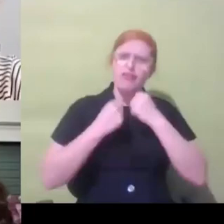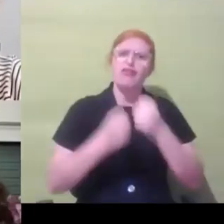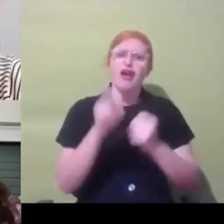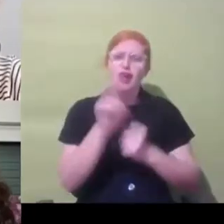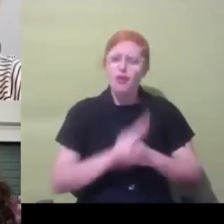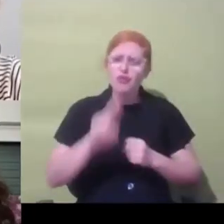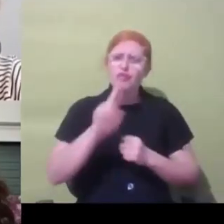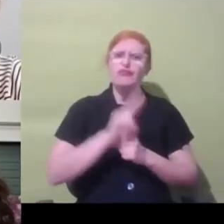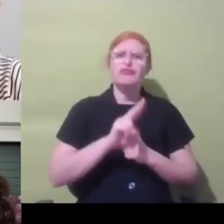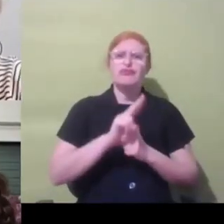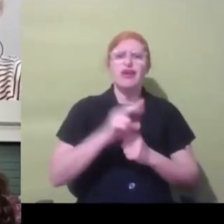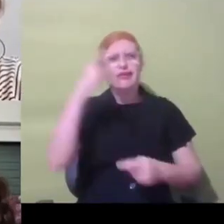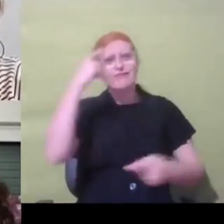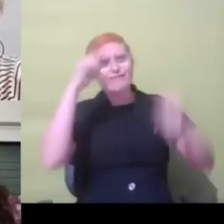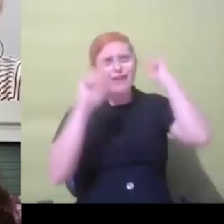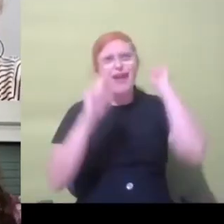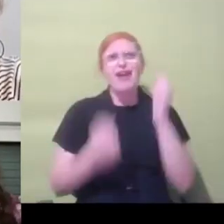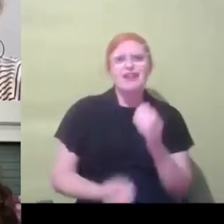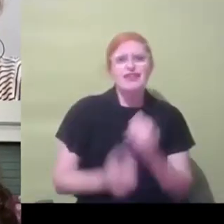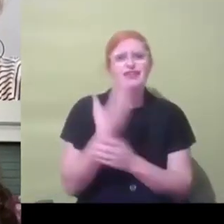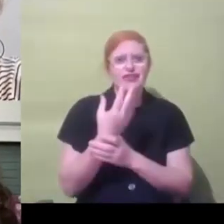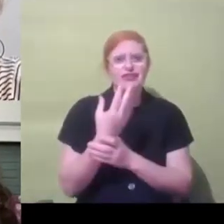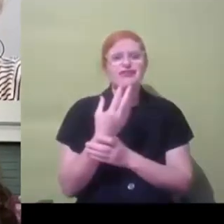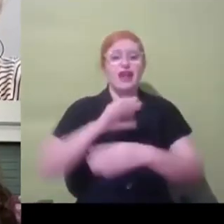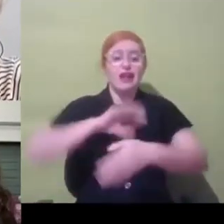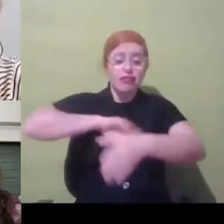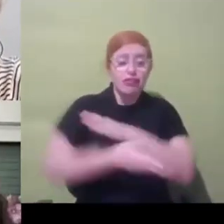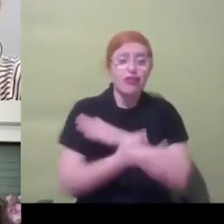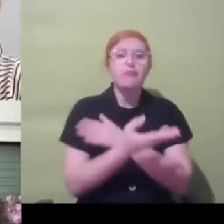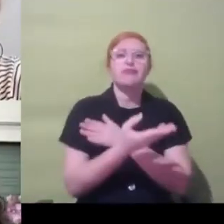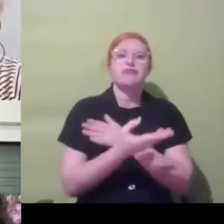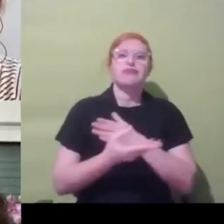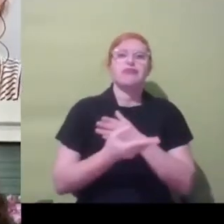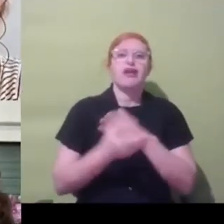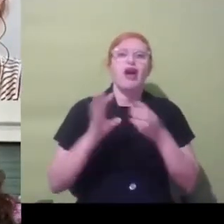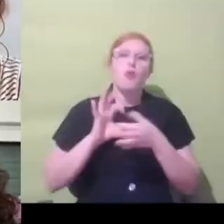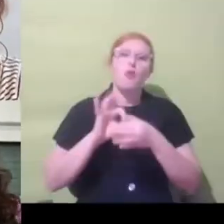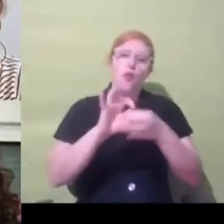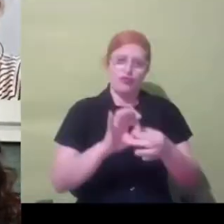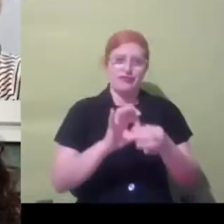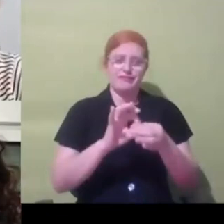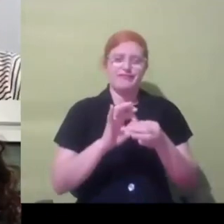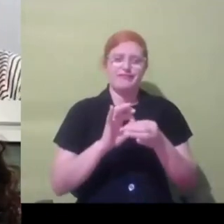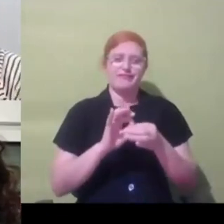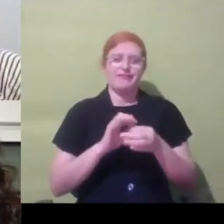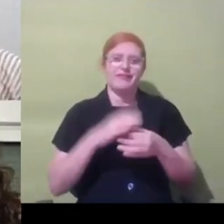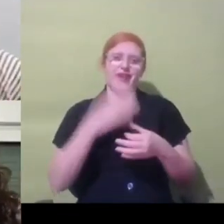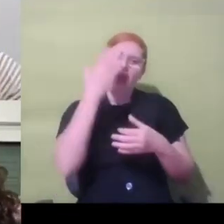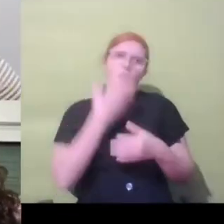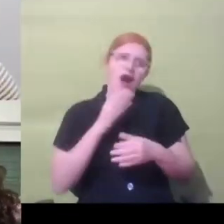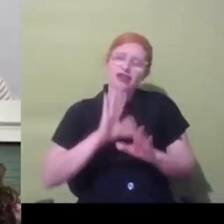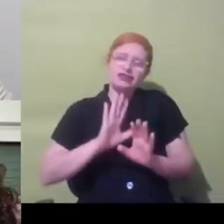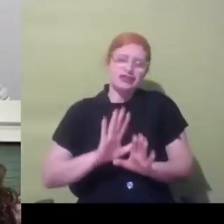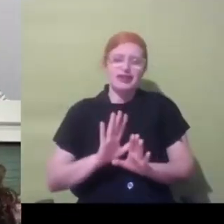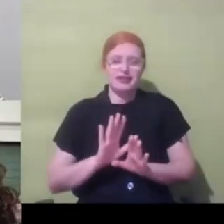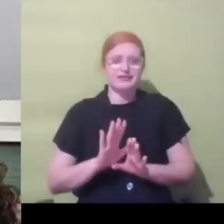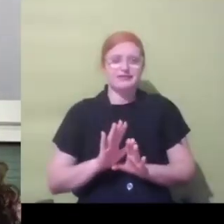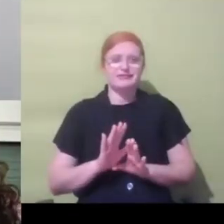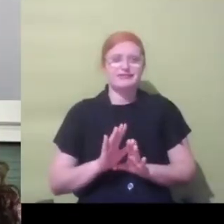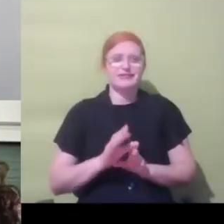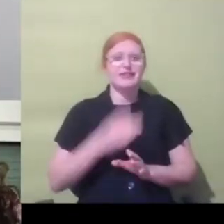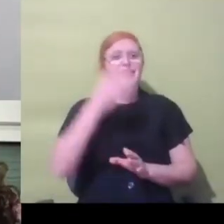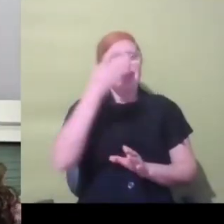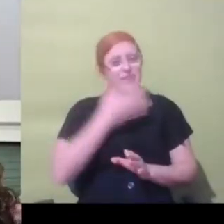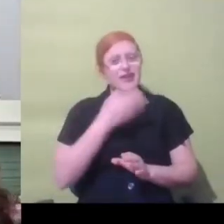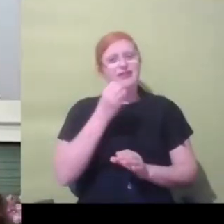usar a criatividade e se adaptar aos contextos. É isso, Pri. Não sei se você quer mais alguma... Não,